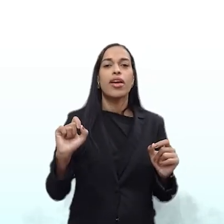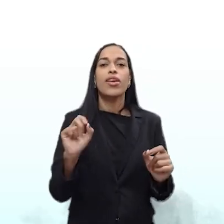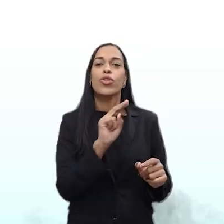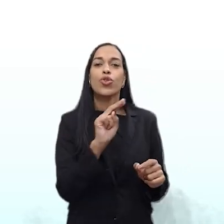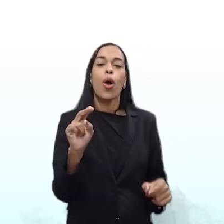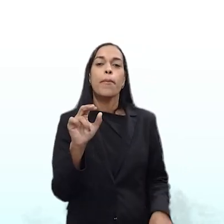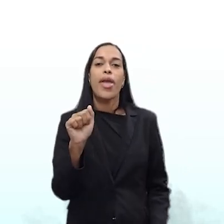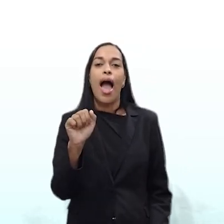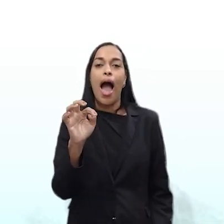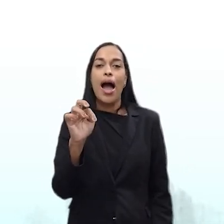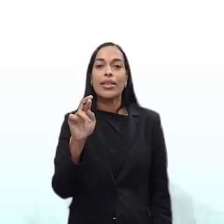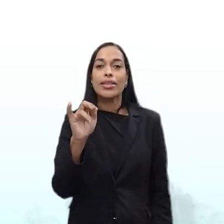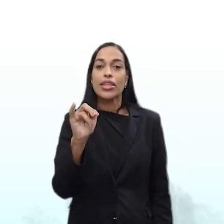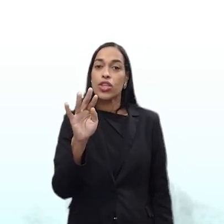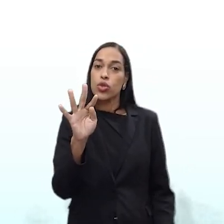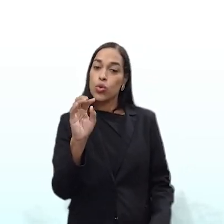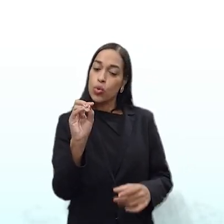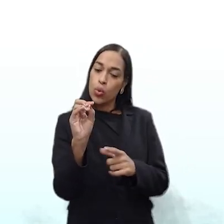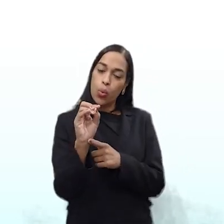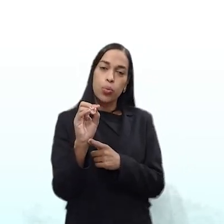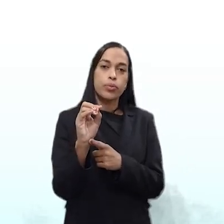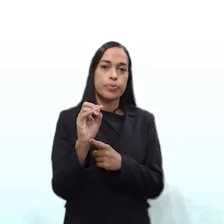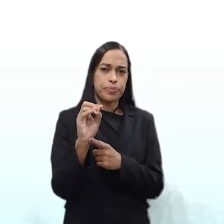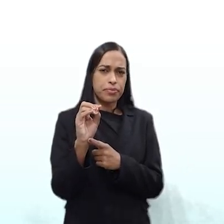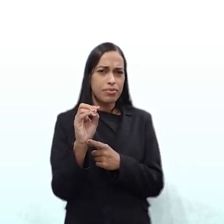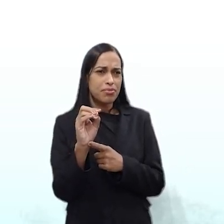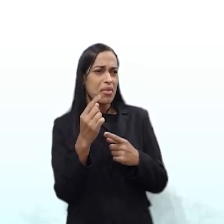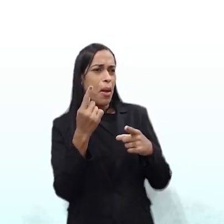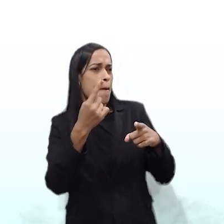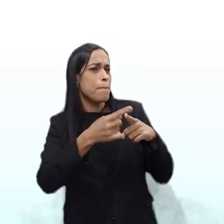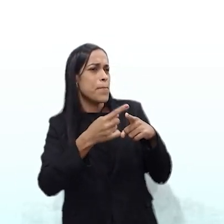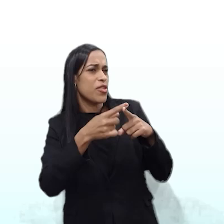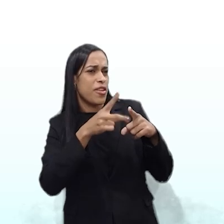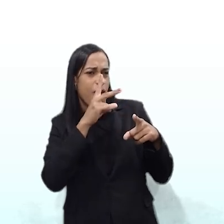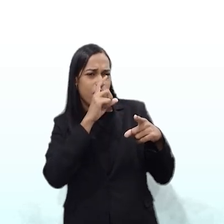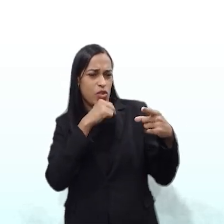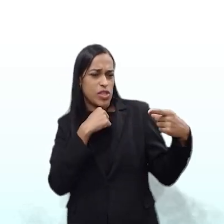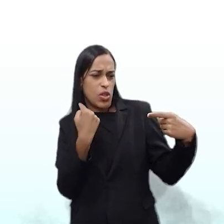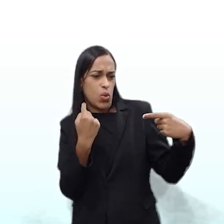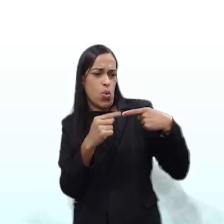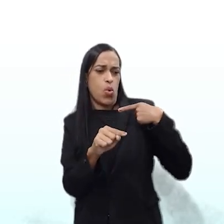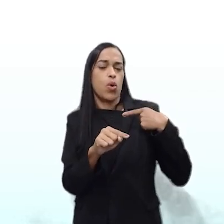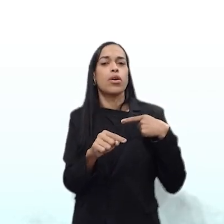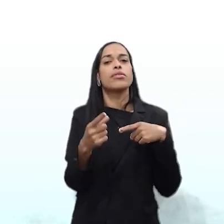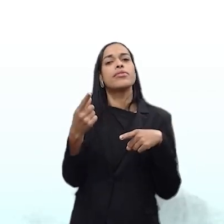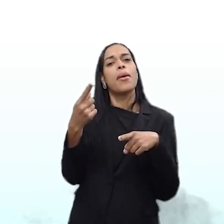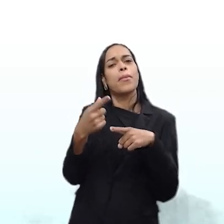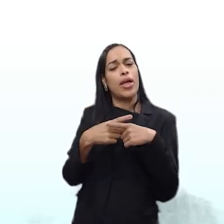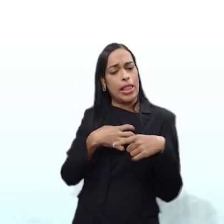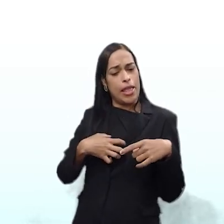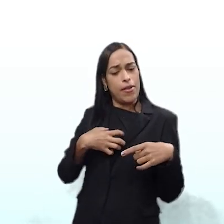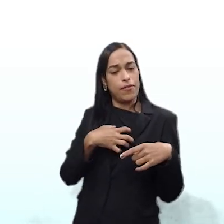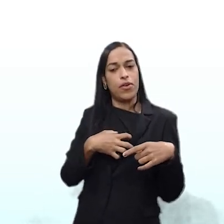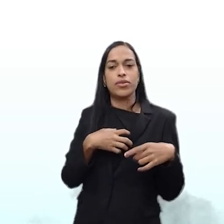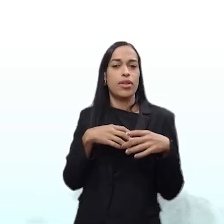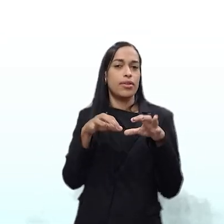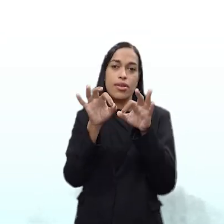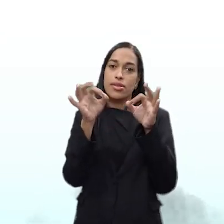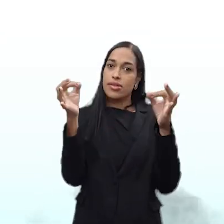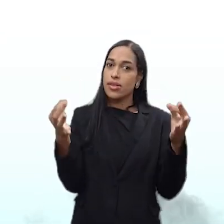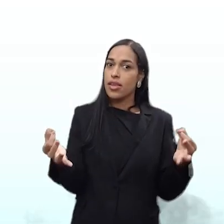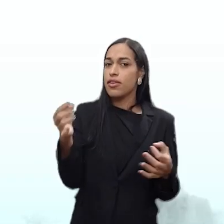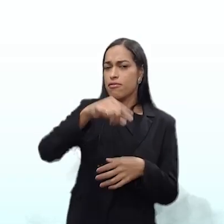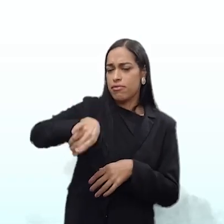de atrito. Pois é, aí você deve estar dizendo, Paulinho, porque ela é a força do contra, porque ela é revoltada. Muito simples,